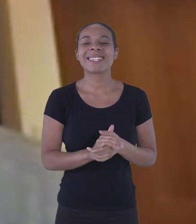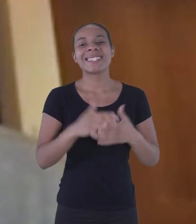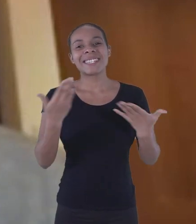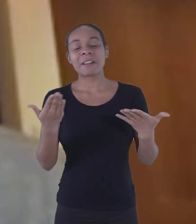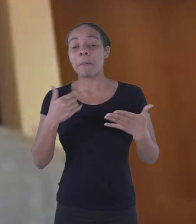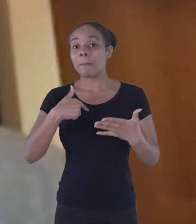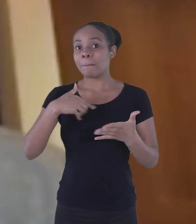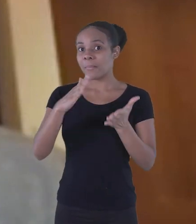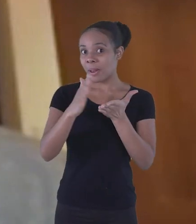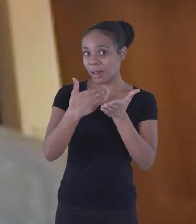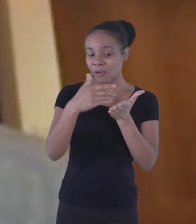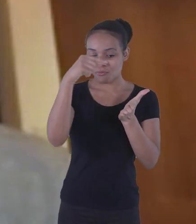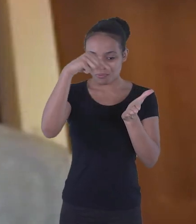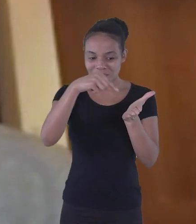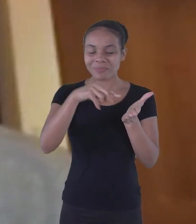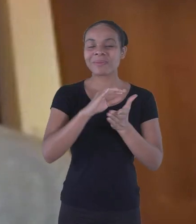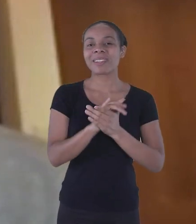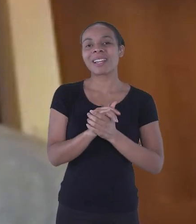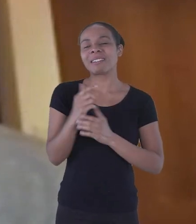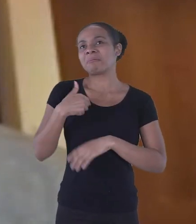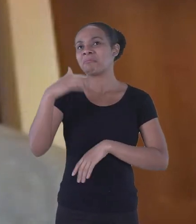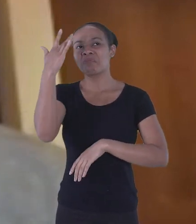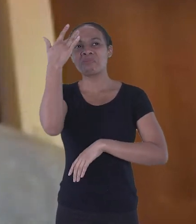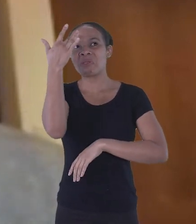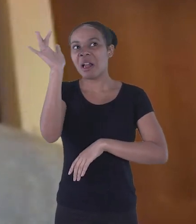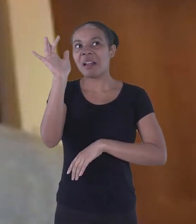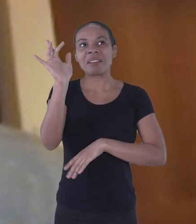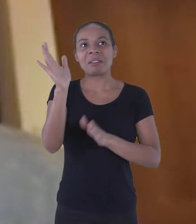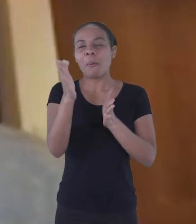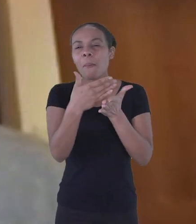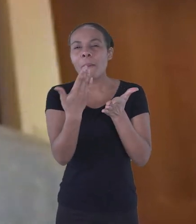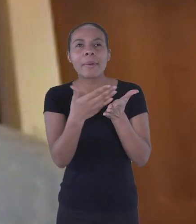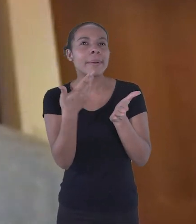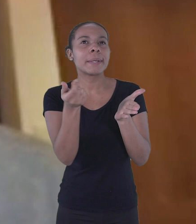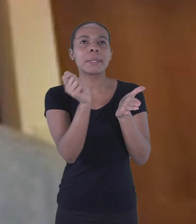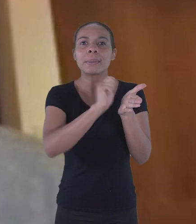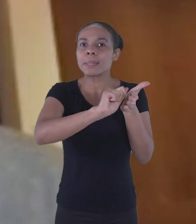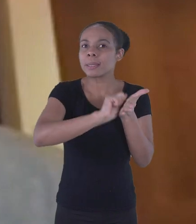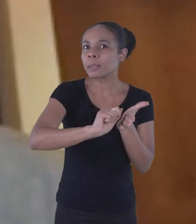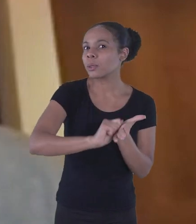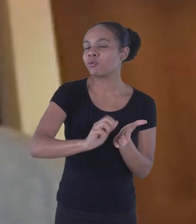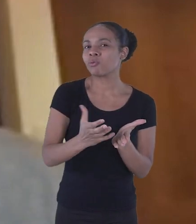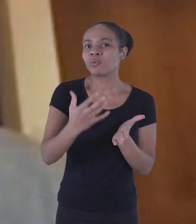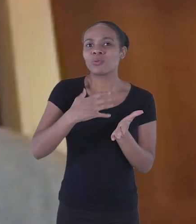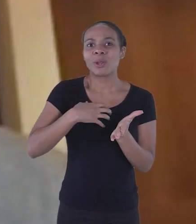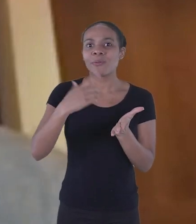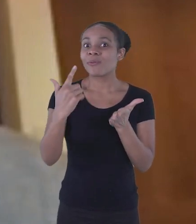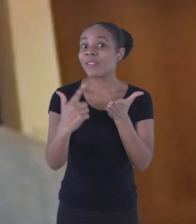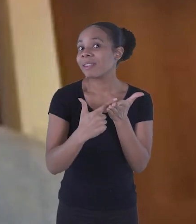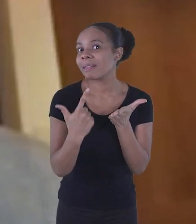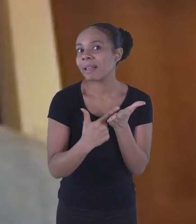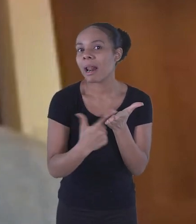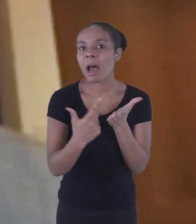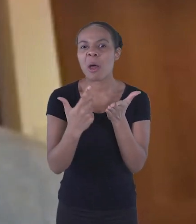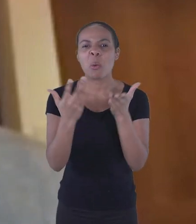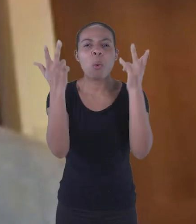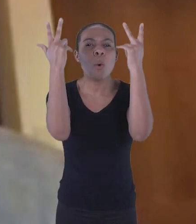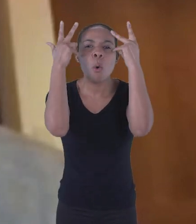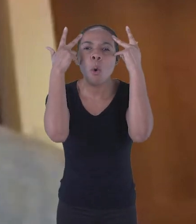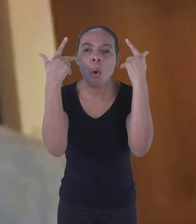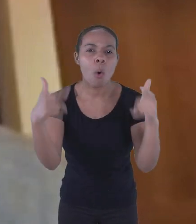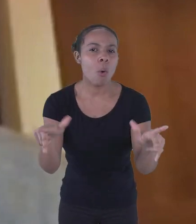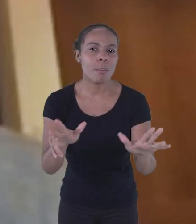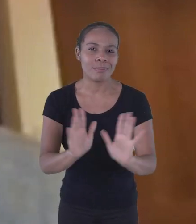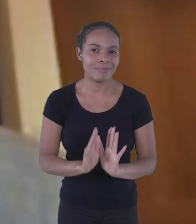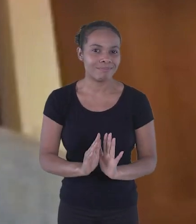livro escrito de uma forma literária comum, talvez, no sentido